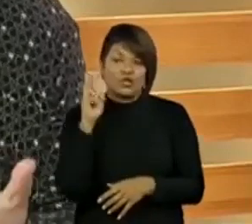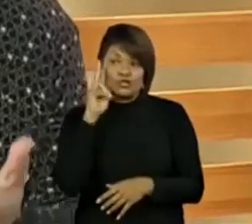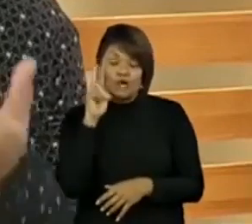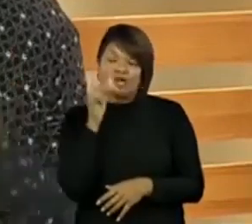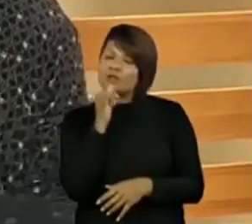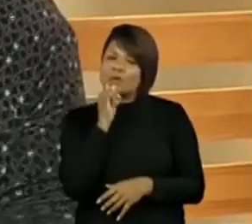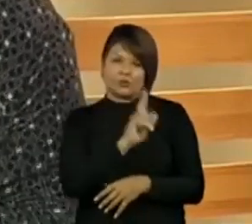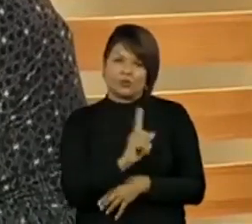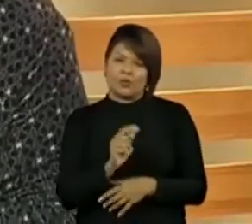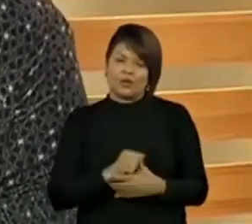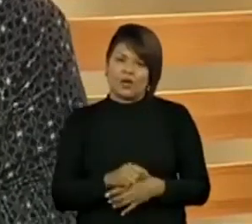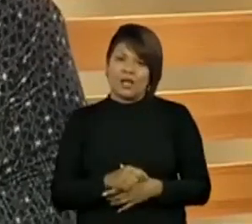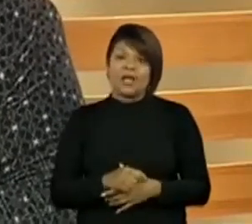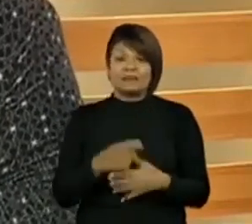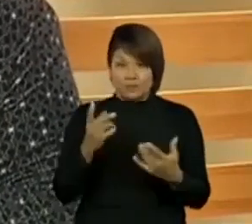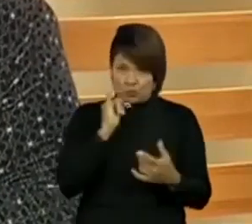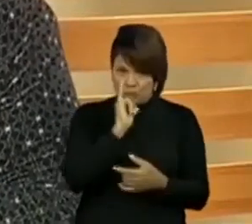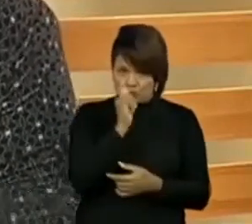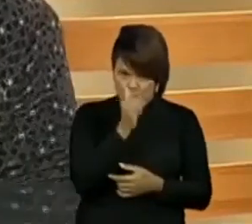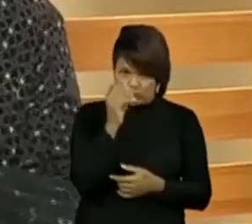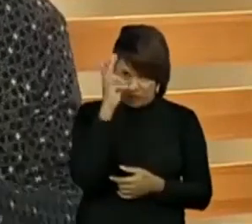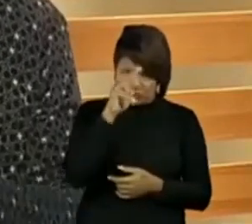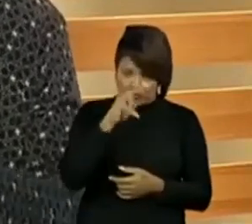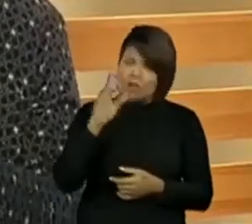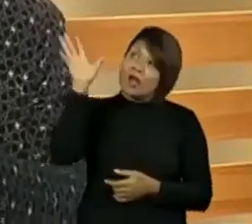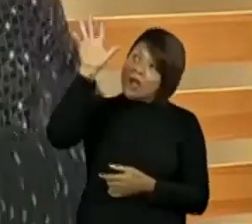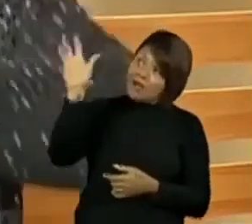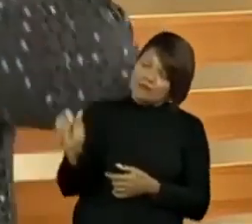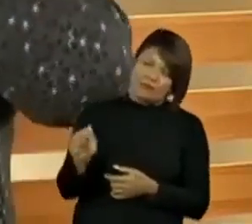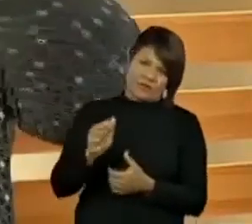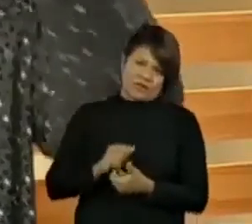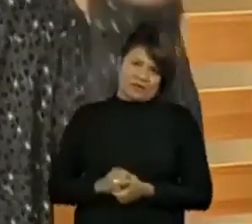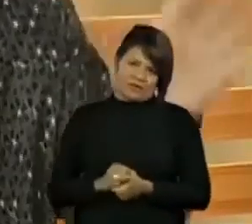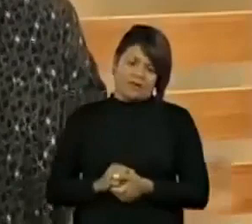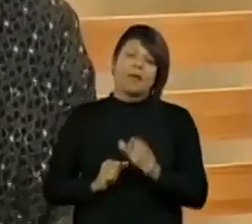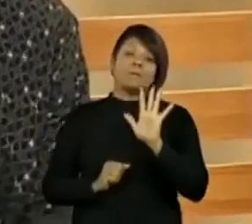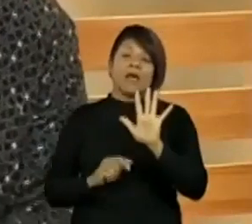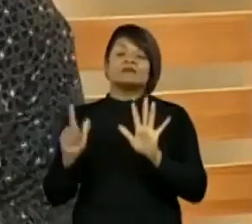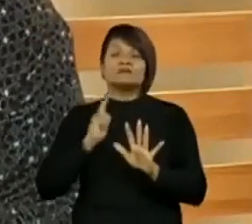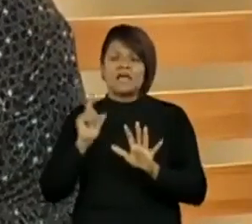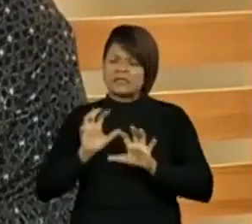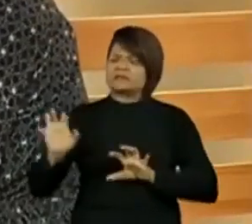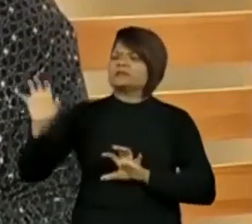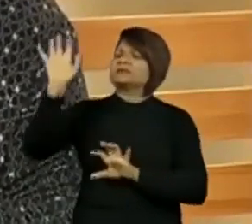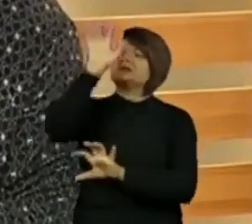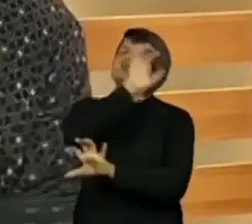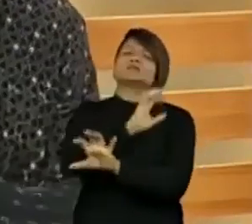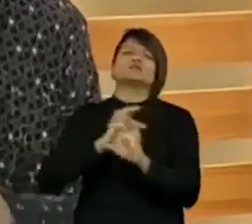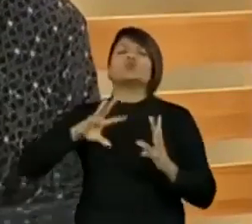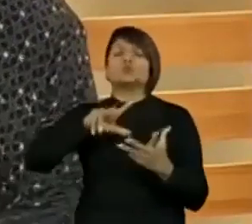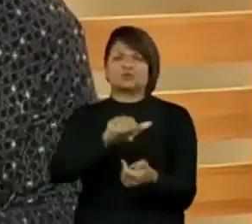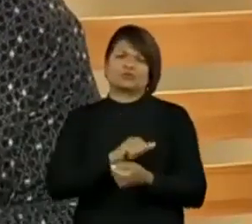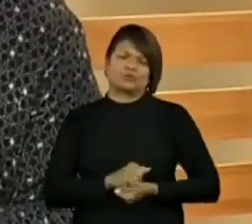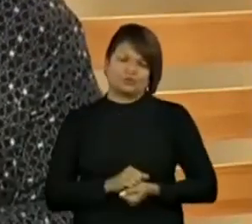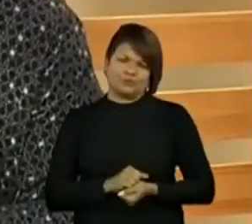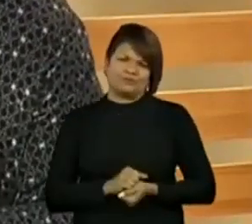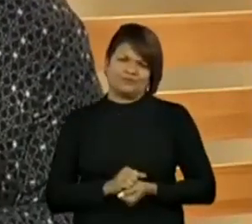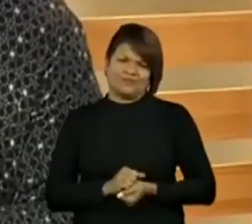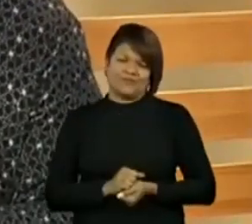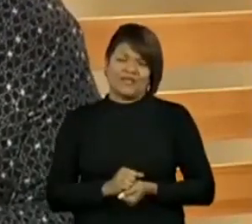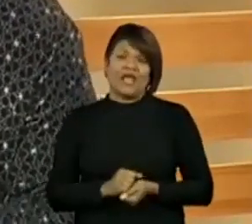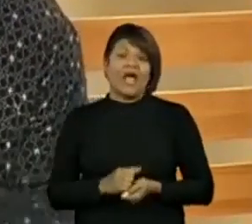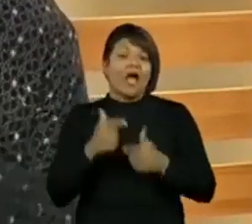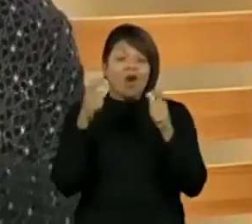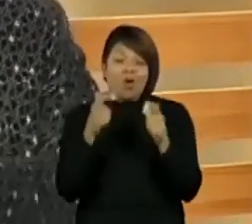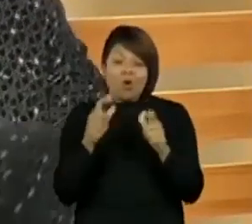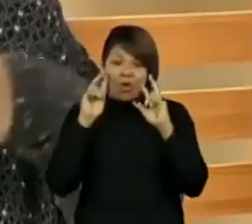Essa história veio da África, mas há histórias em todos os lugares do mundo. Onde o ser humano